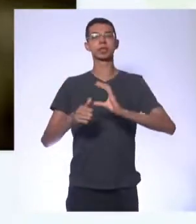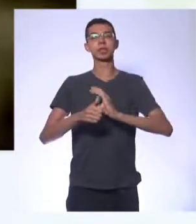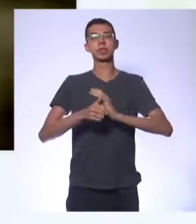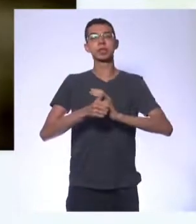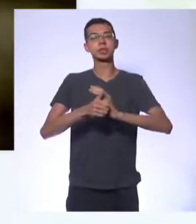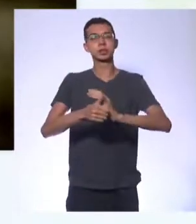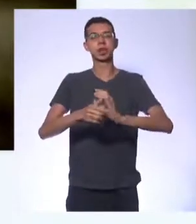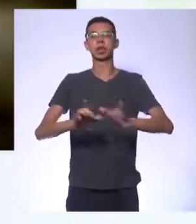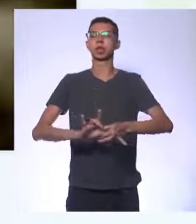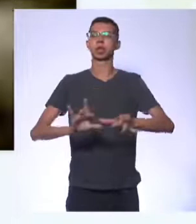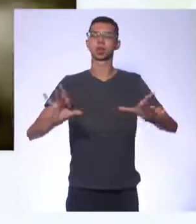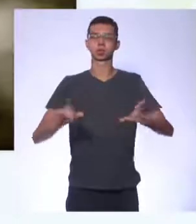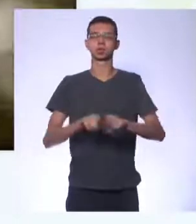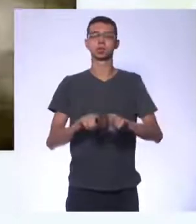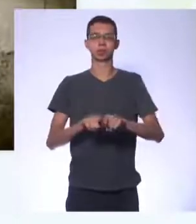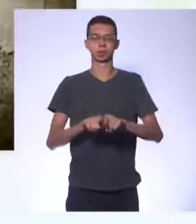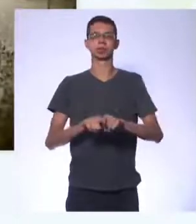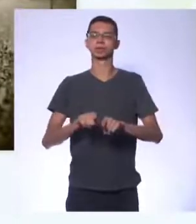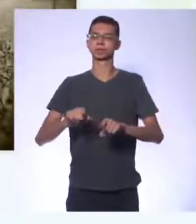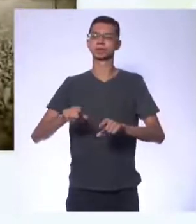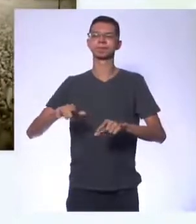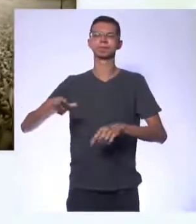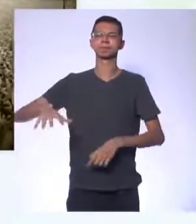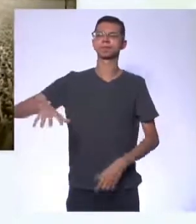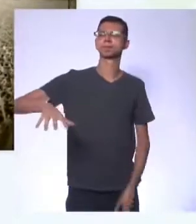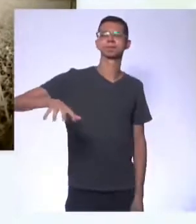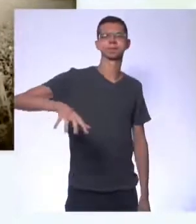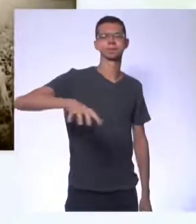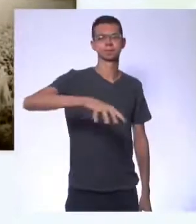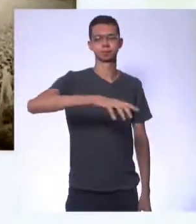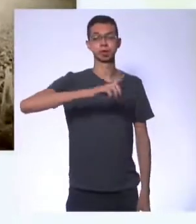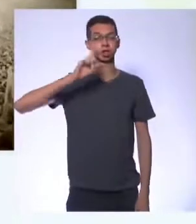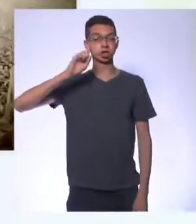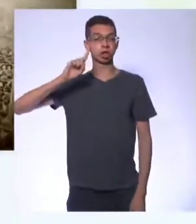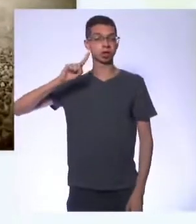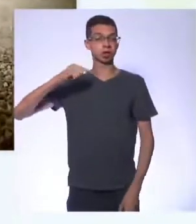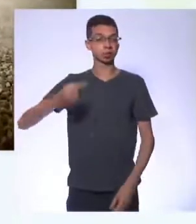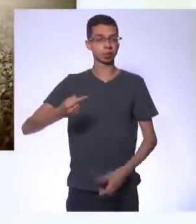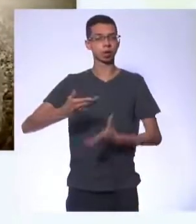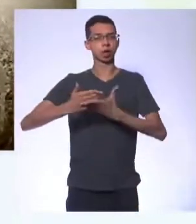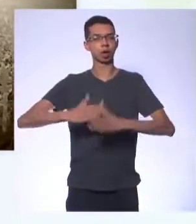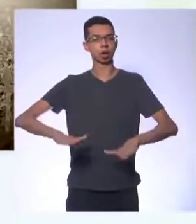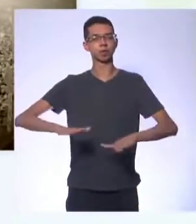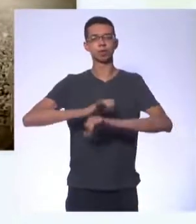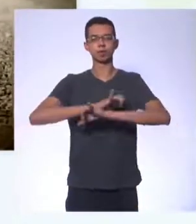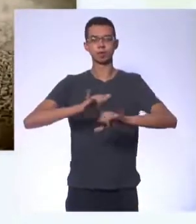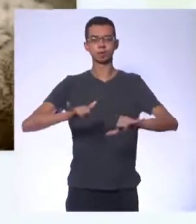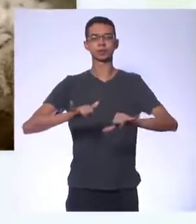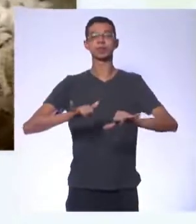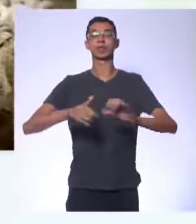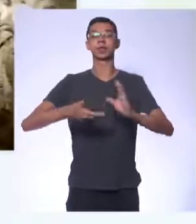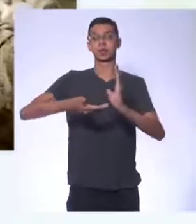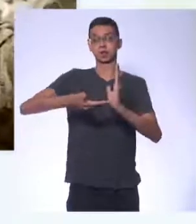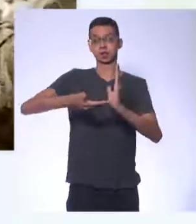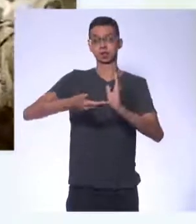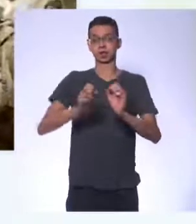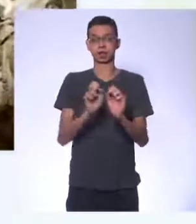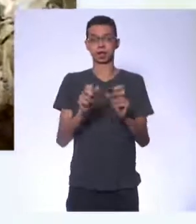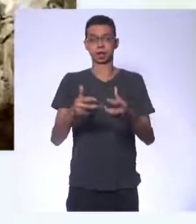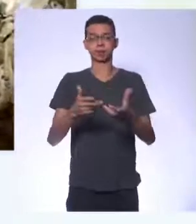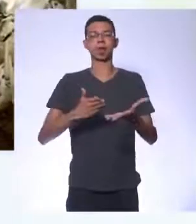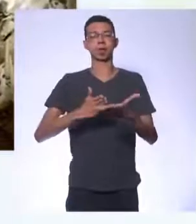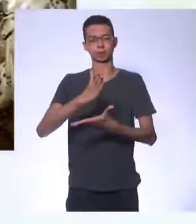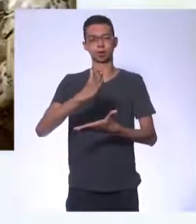nossas instituições. Dias depois desse discurso, a Câmara e o Senado aprovam a abolição da escravidão, sem nenhum centavo